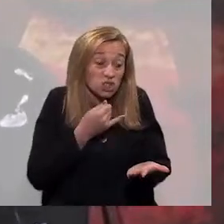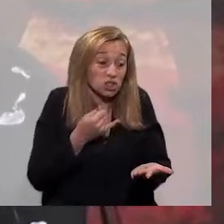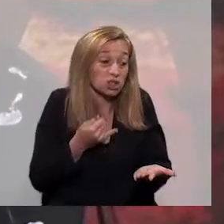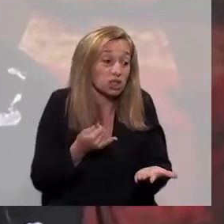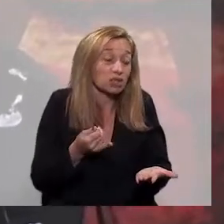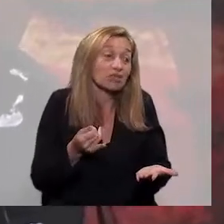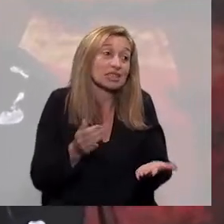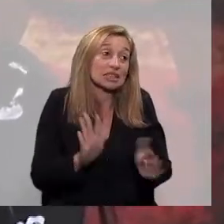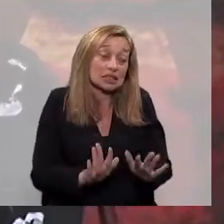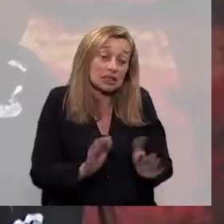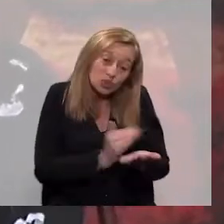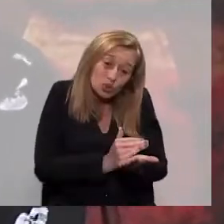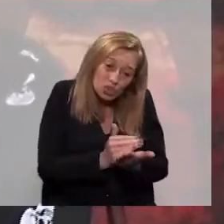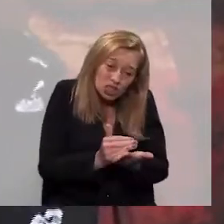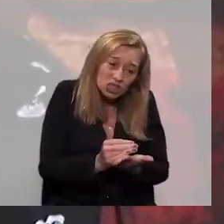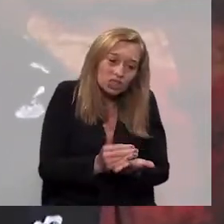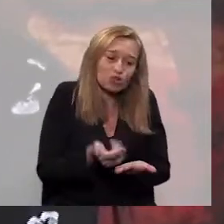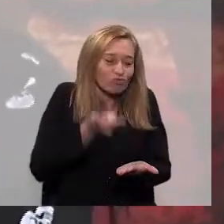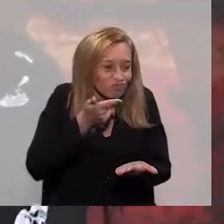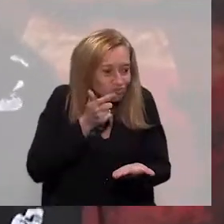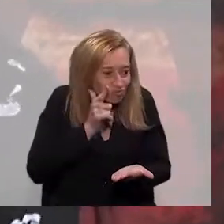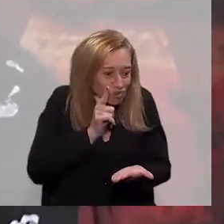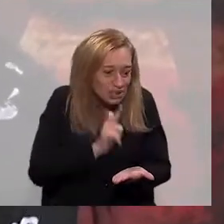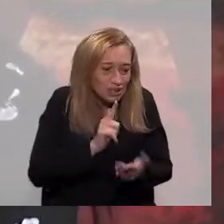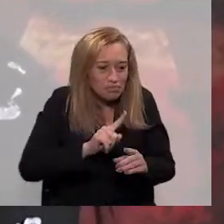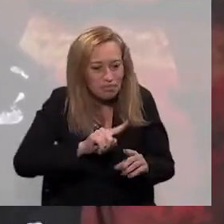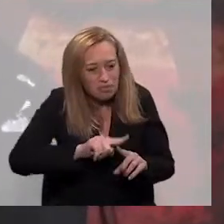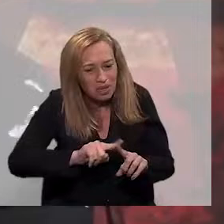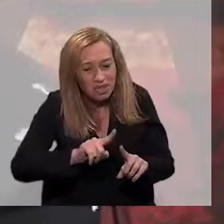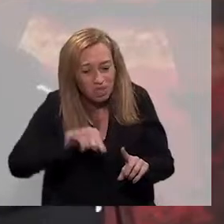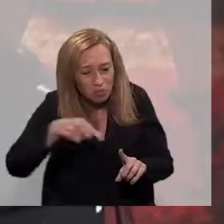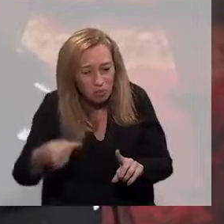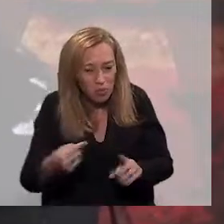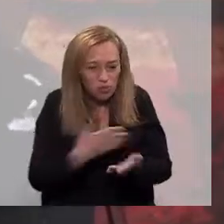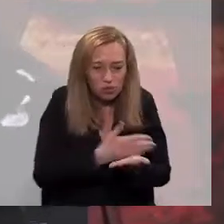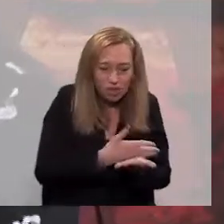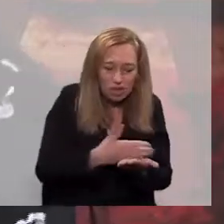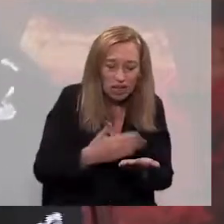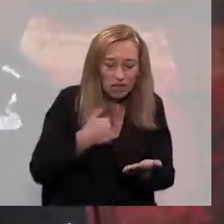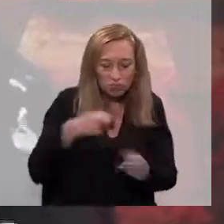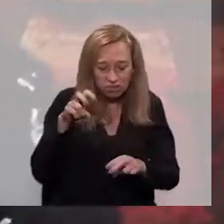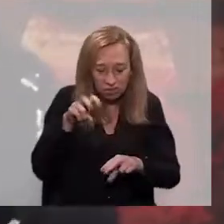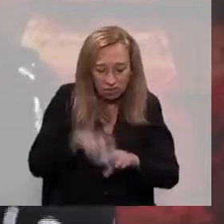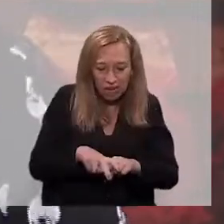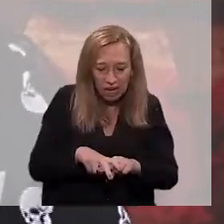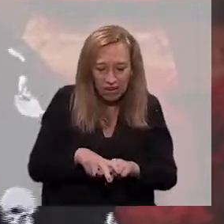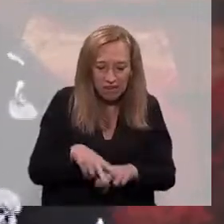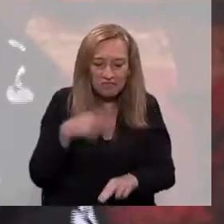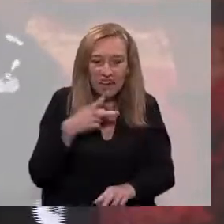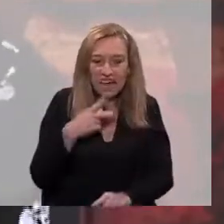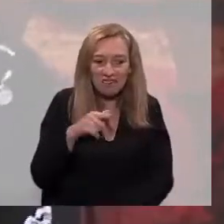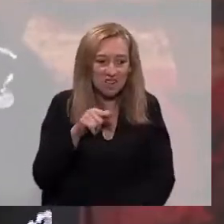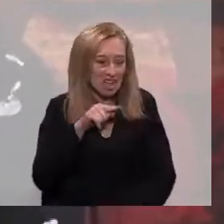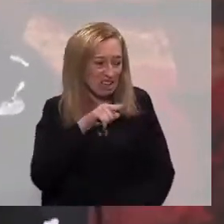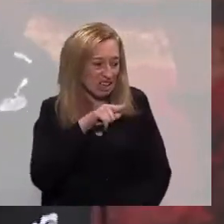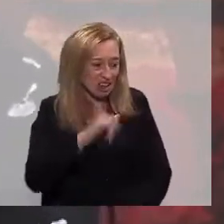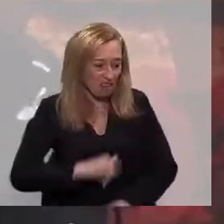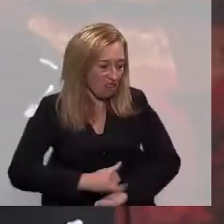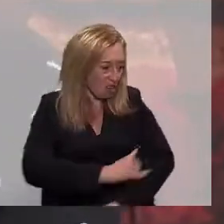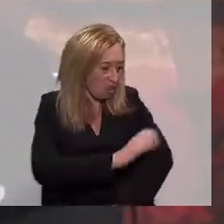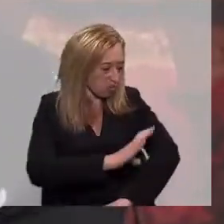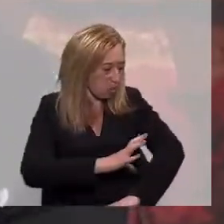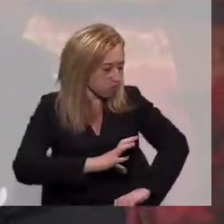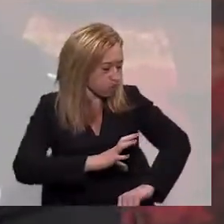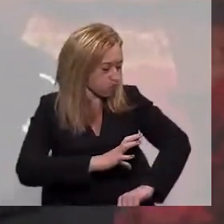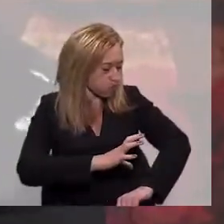ofensivas, mas até então, no início, eu tava aguentando. Depois começaram, tipo, eu sentava, começava a falar, nossa, como a